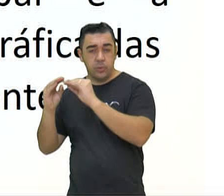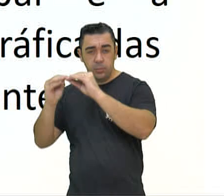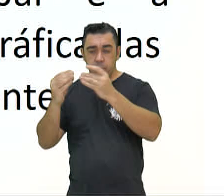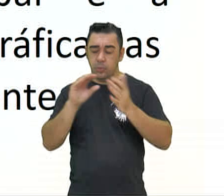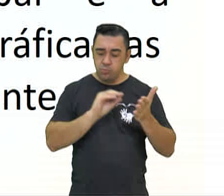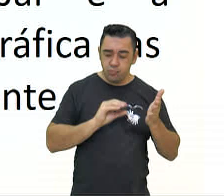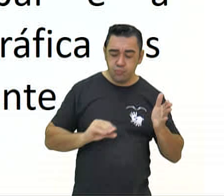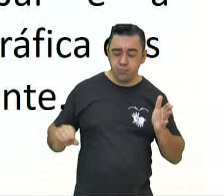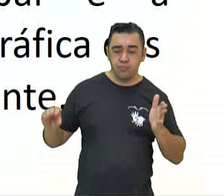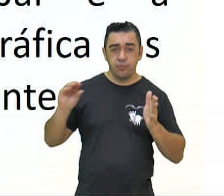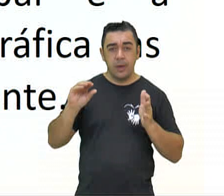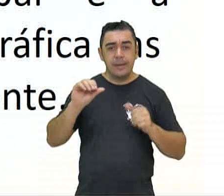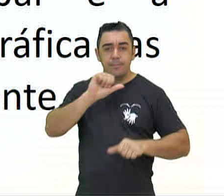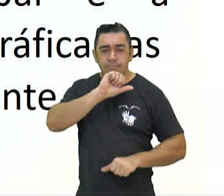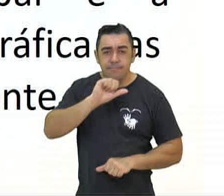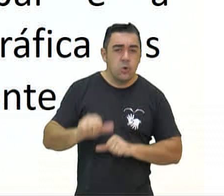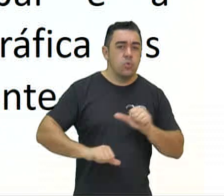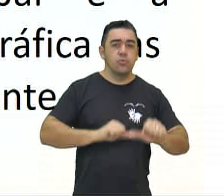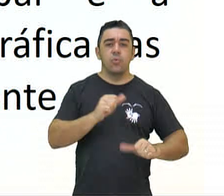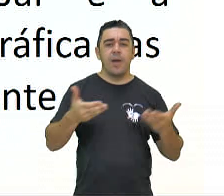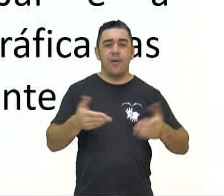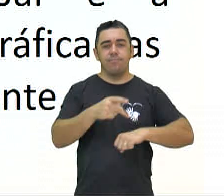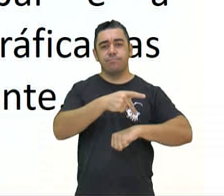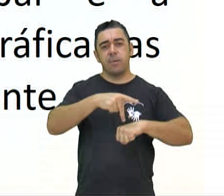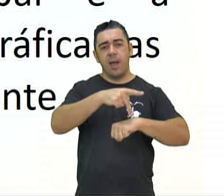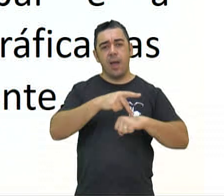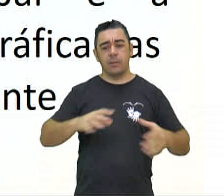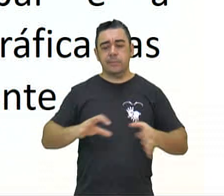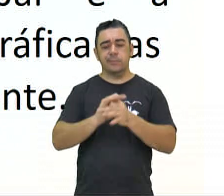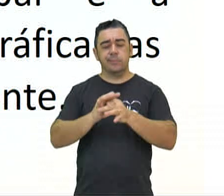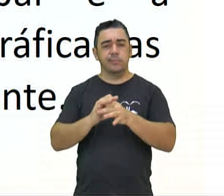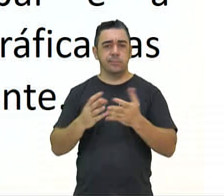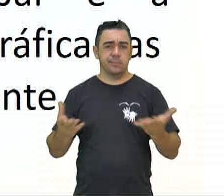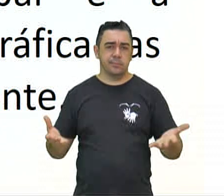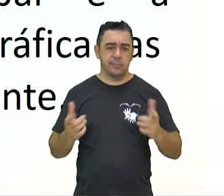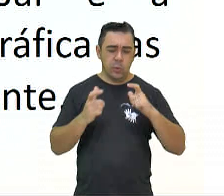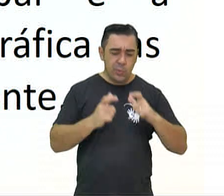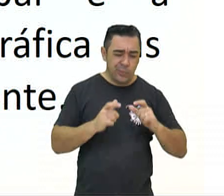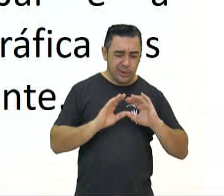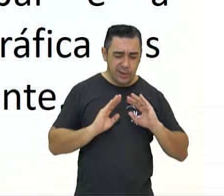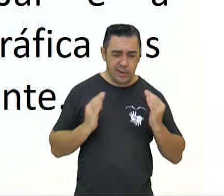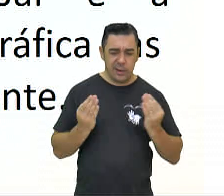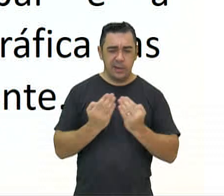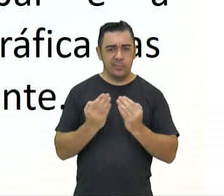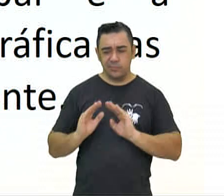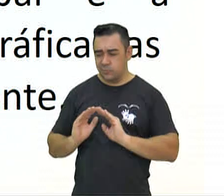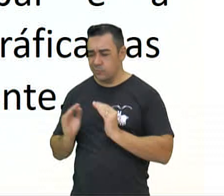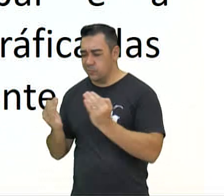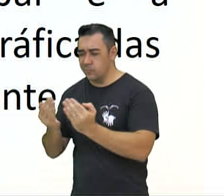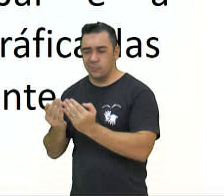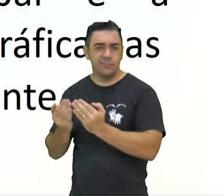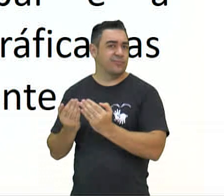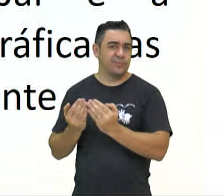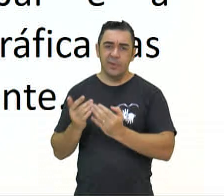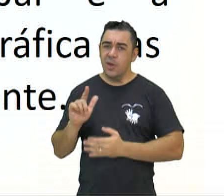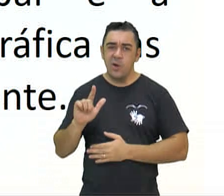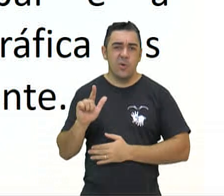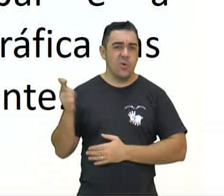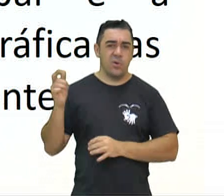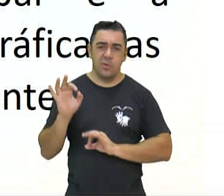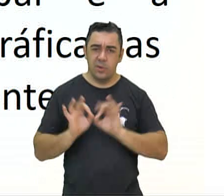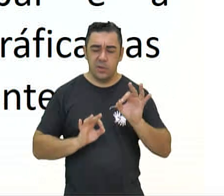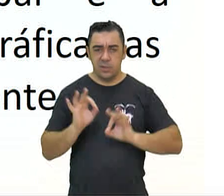transformou todas essas tribos para morarem, para viverem em países. É uma outra